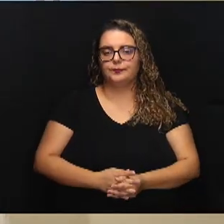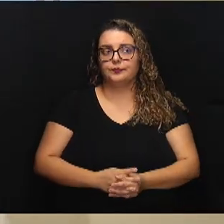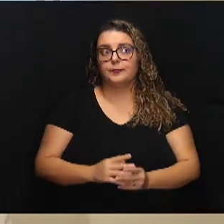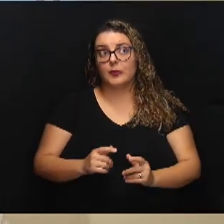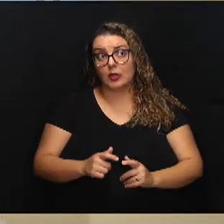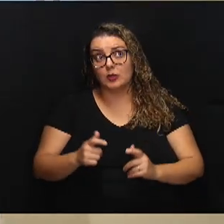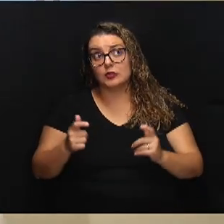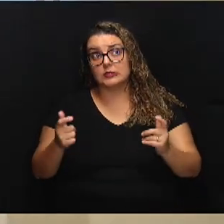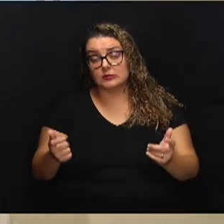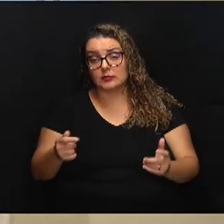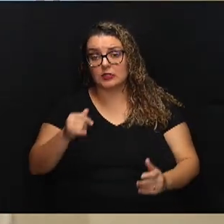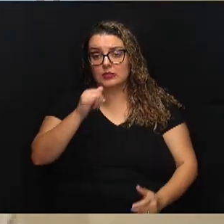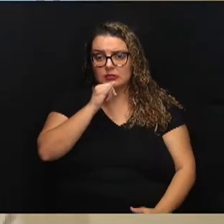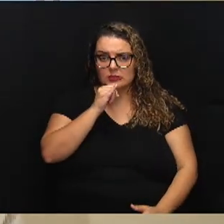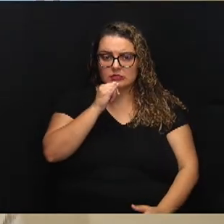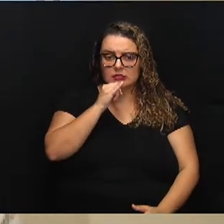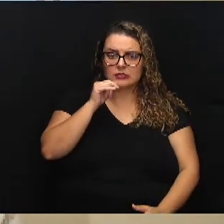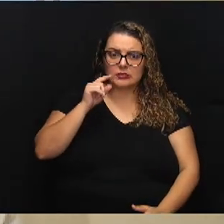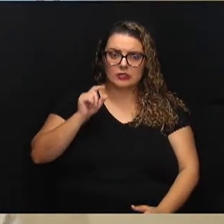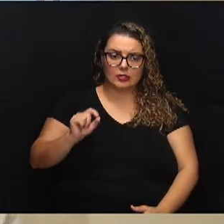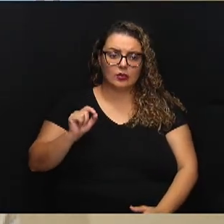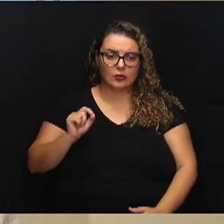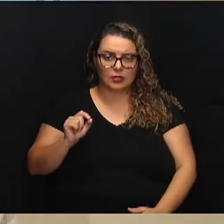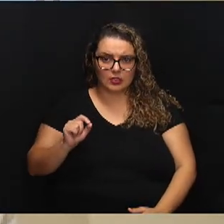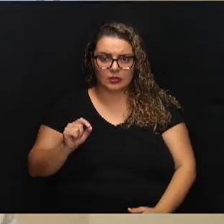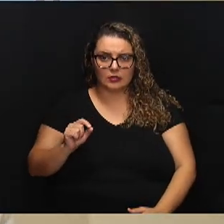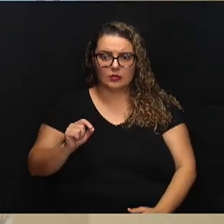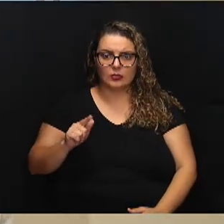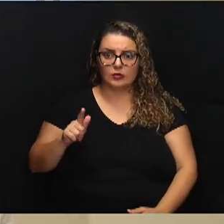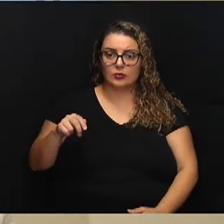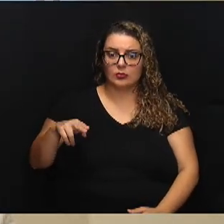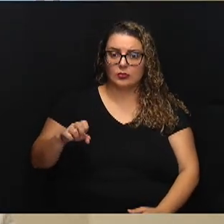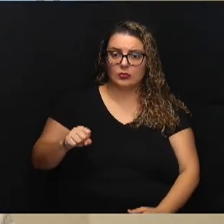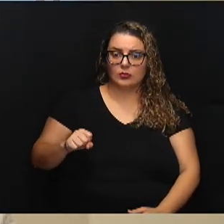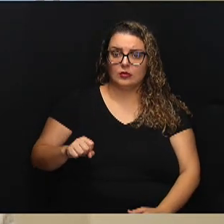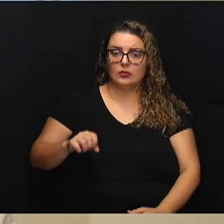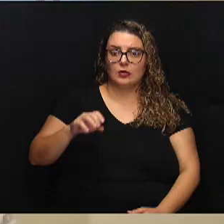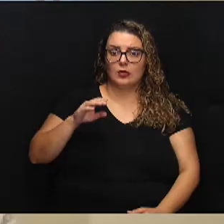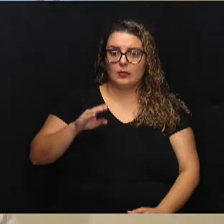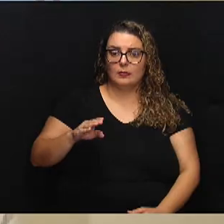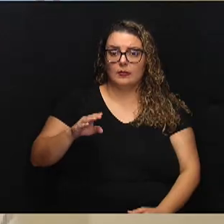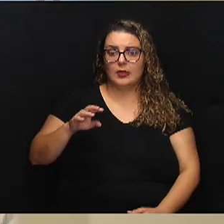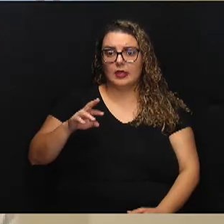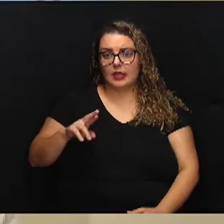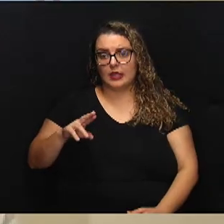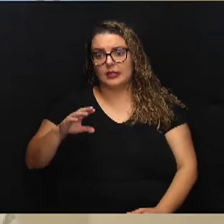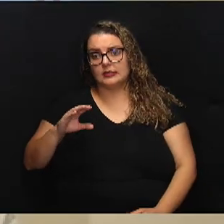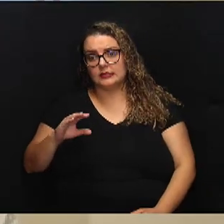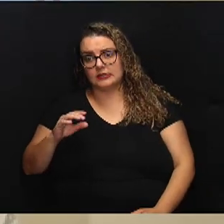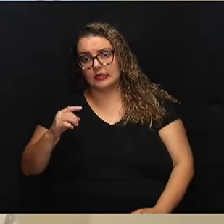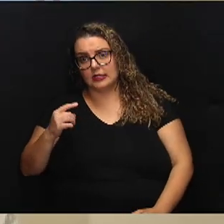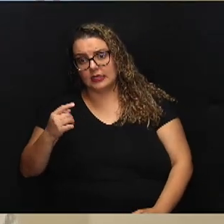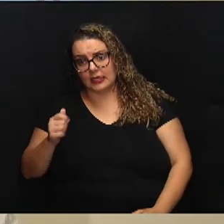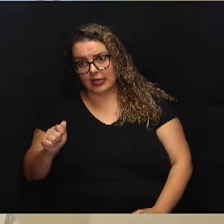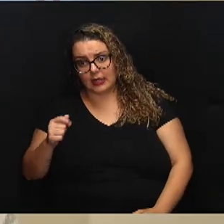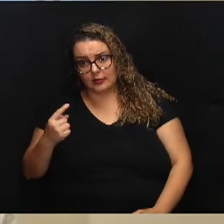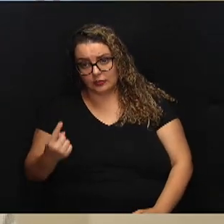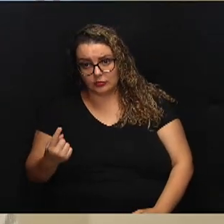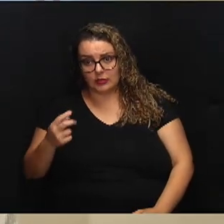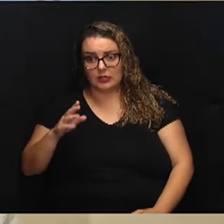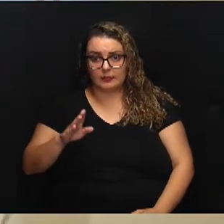maiores exemplos disso é os genes BRCA1 e BRCA2. Então, assim, toda paciente que